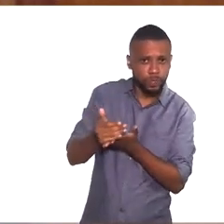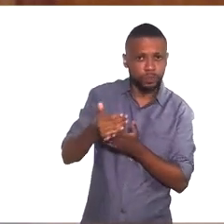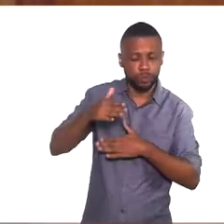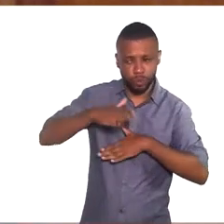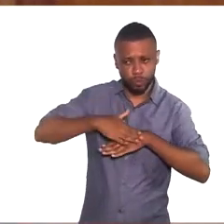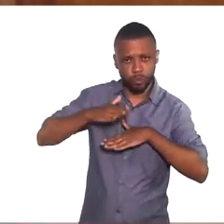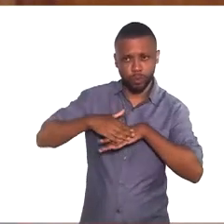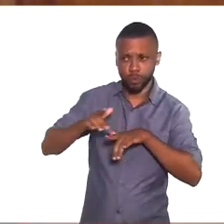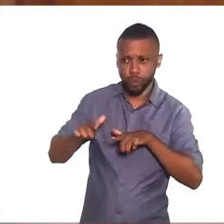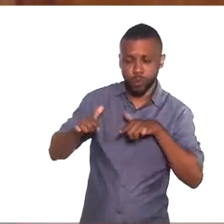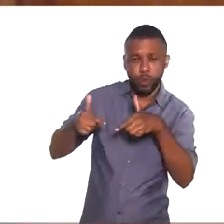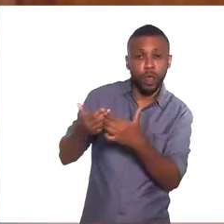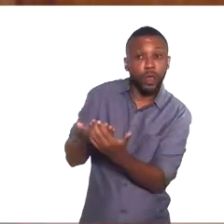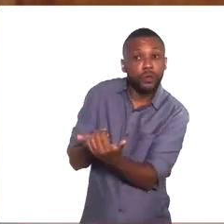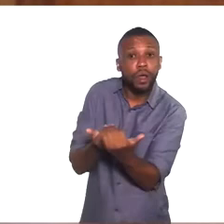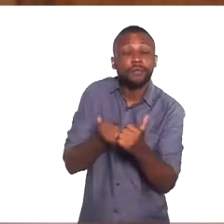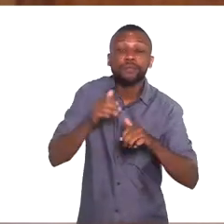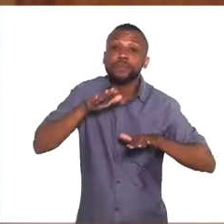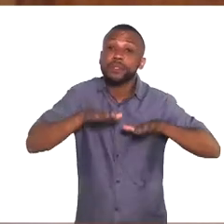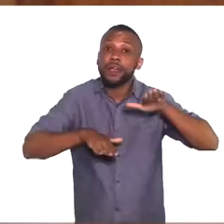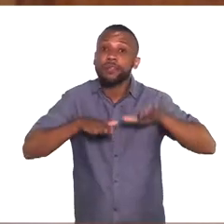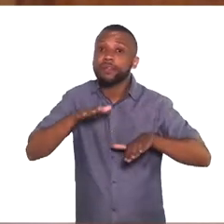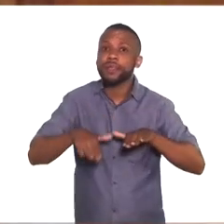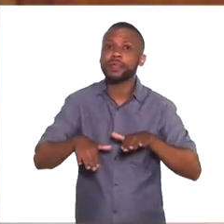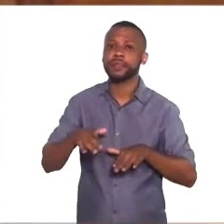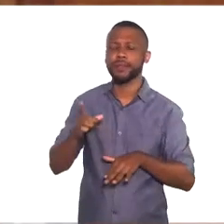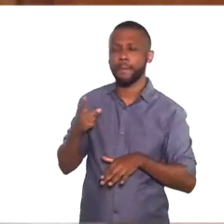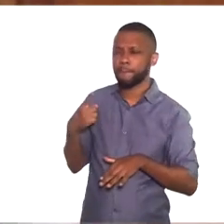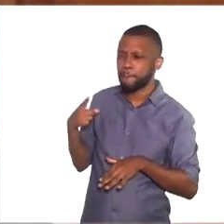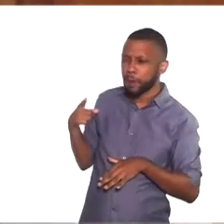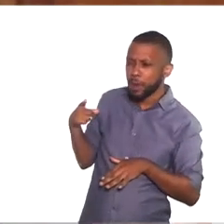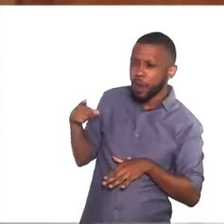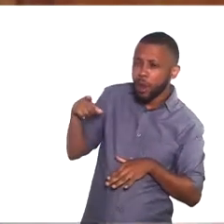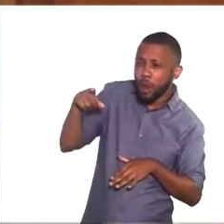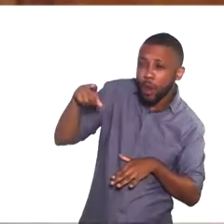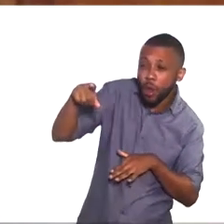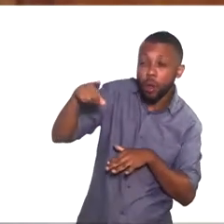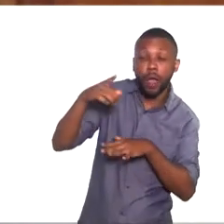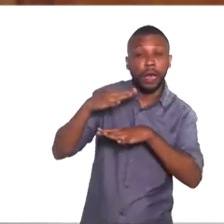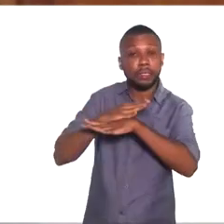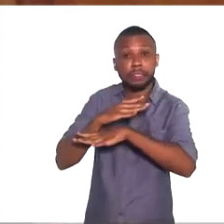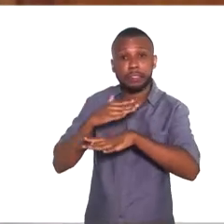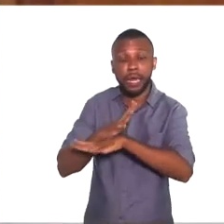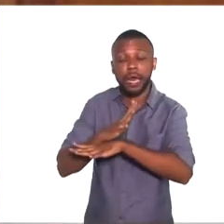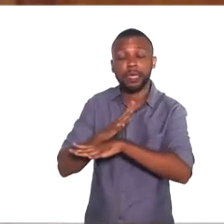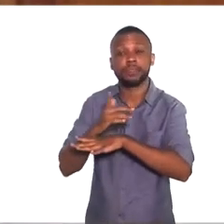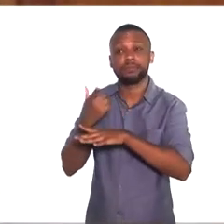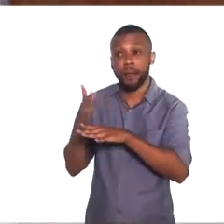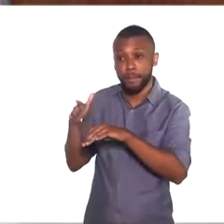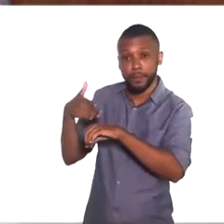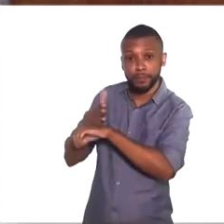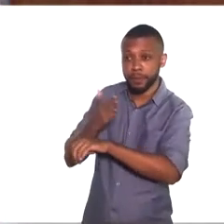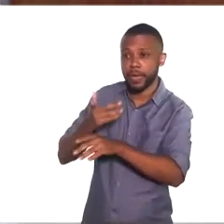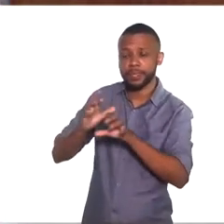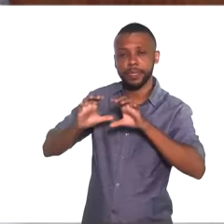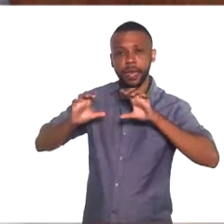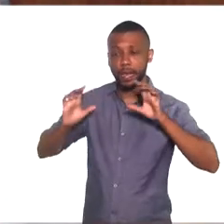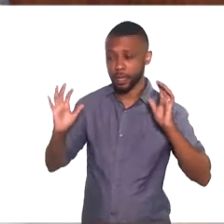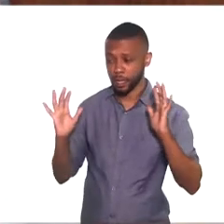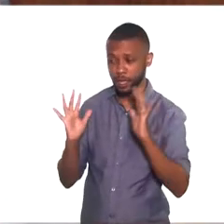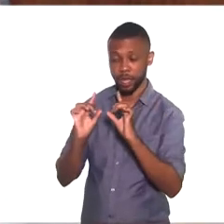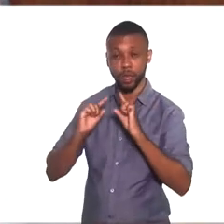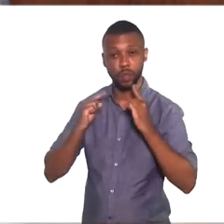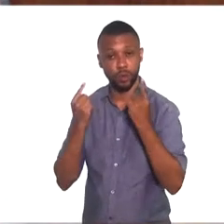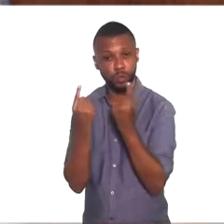início do meu sacerdócio os jovens que existe atravessavam a cidade toda para participar da reunião e que